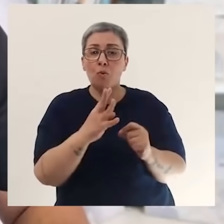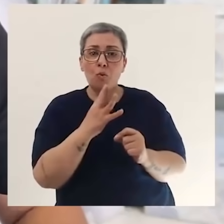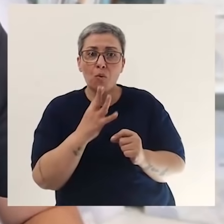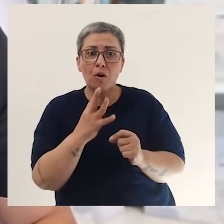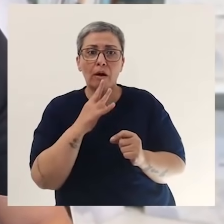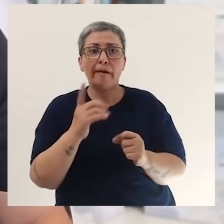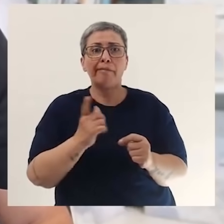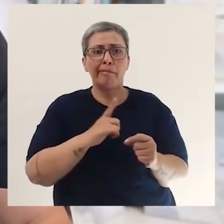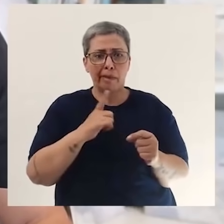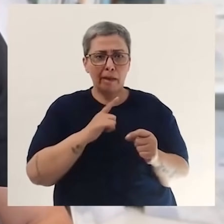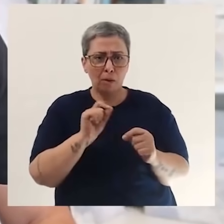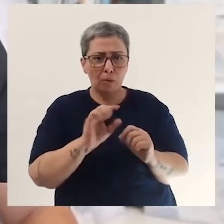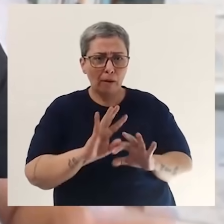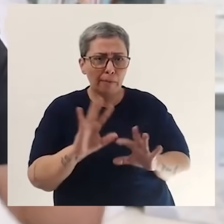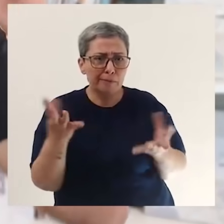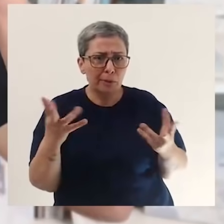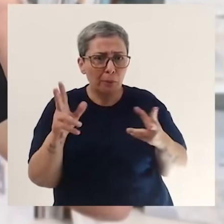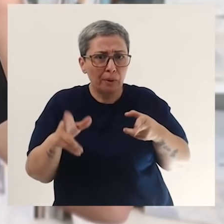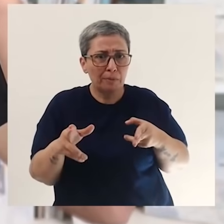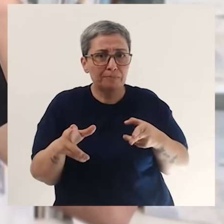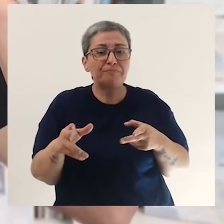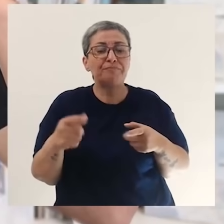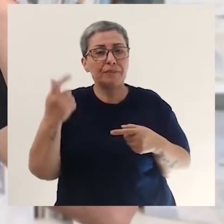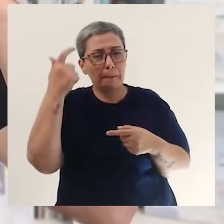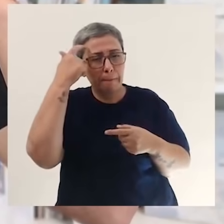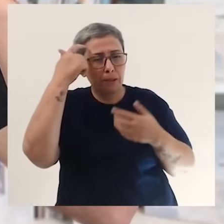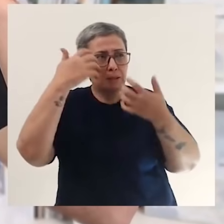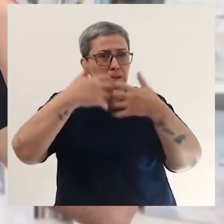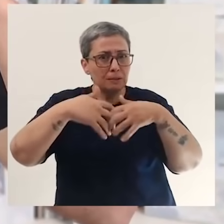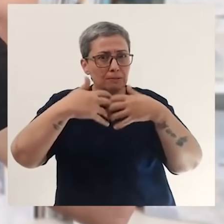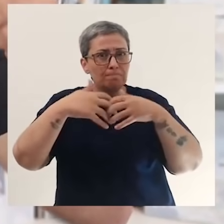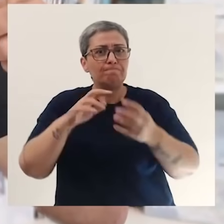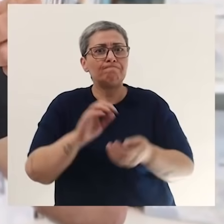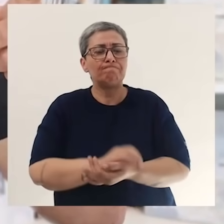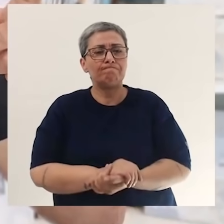tenha passado por isso? Pensa comigo.